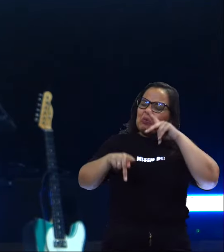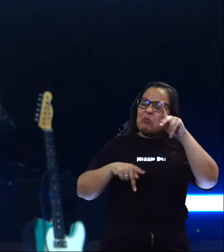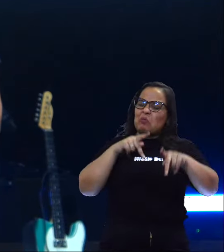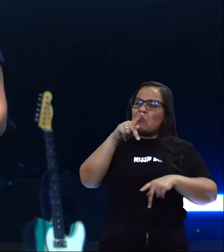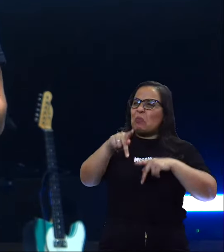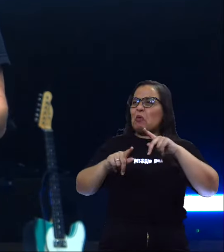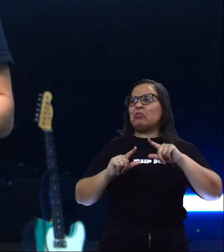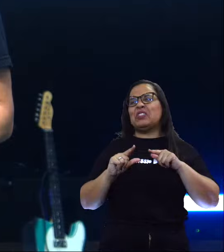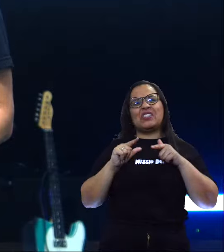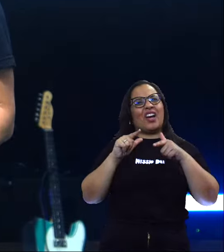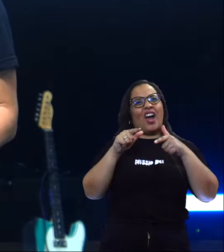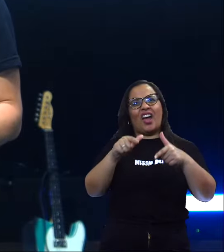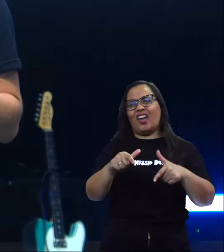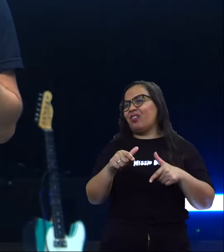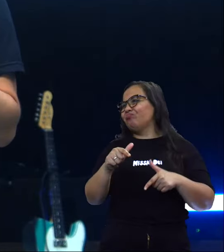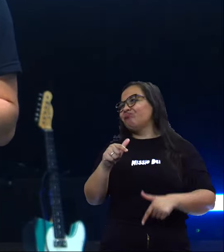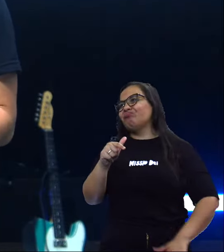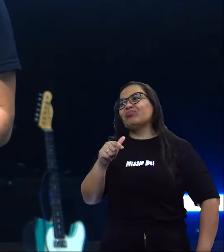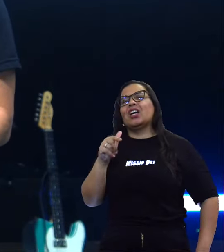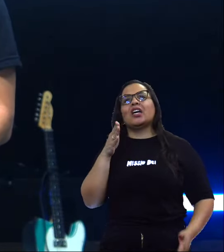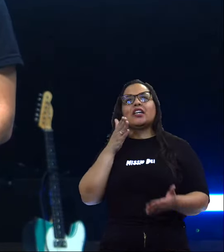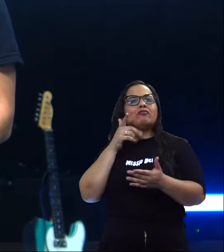geração pôde entrar na terra prometida, e